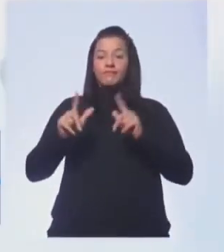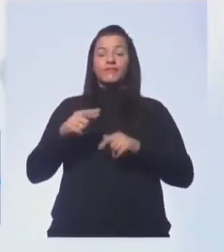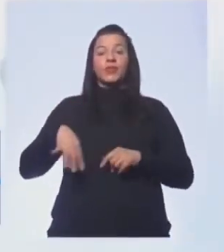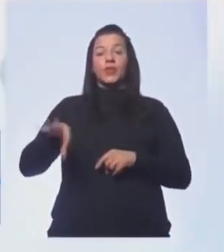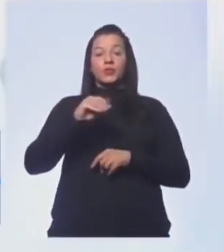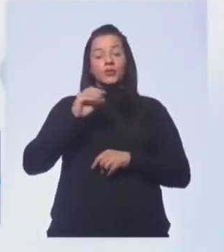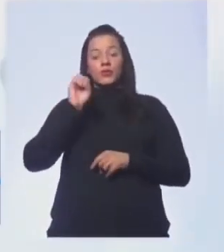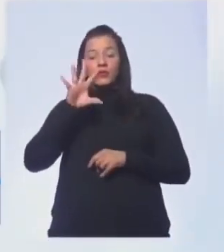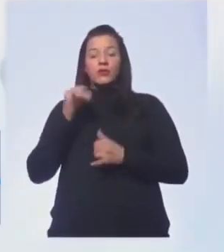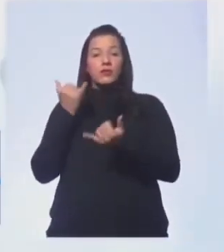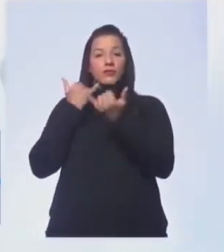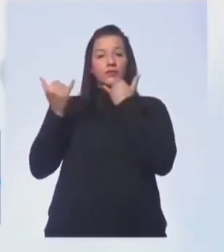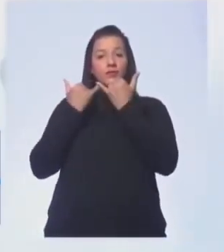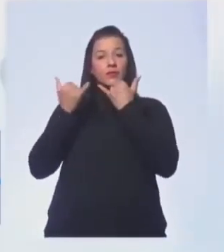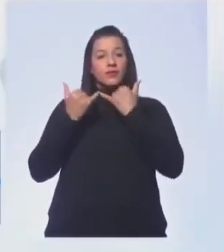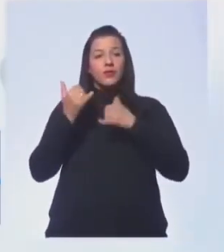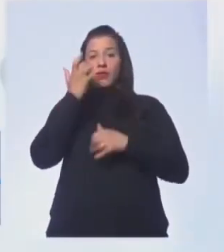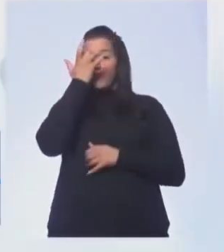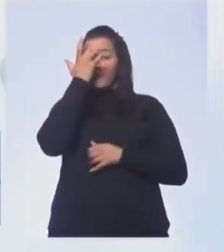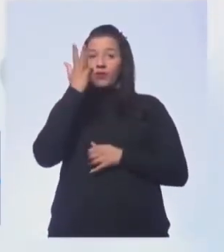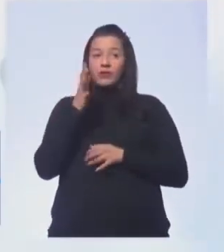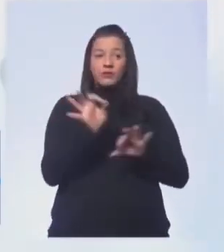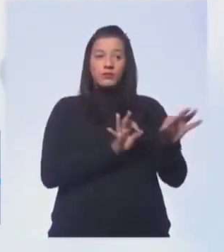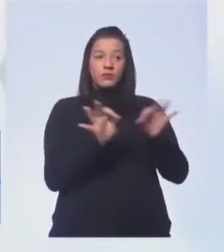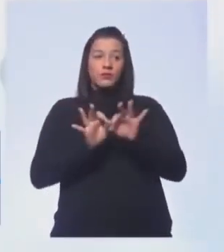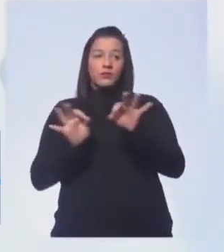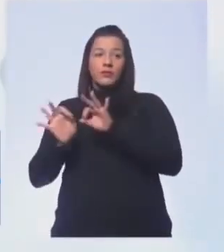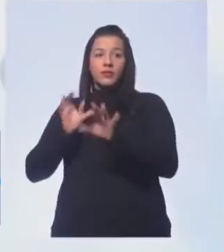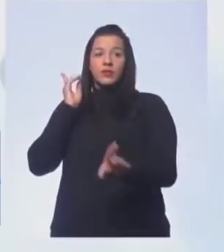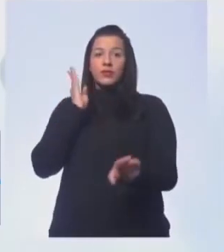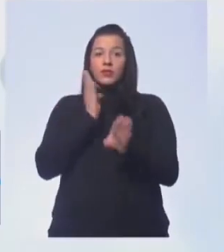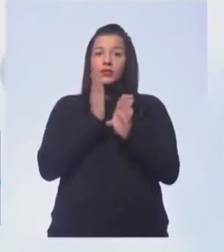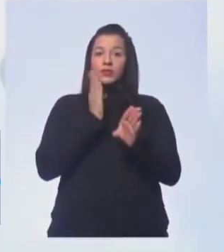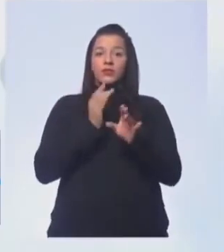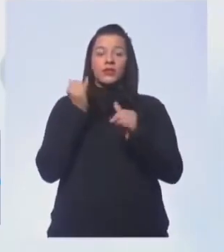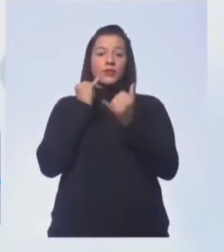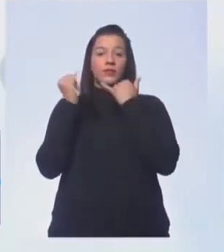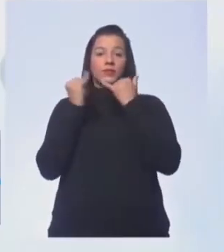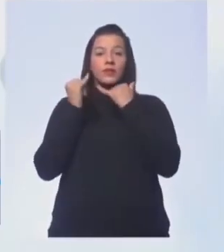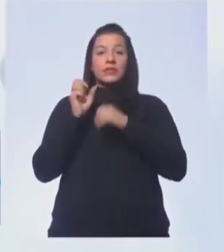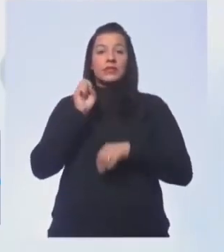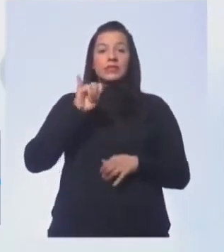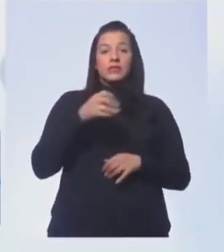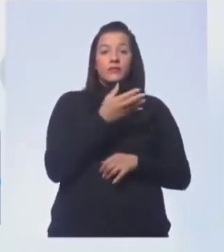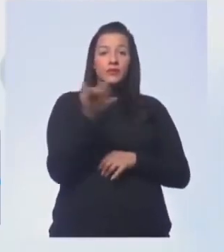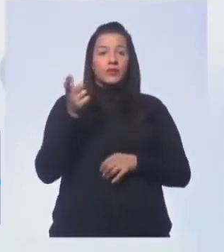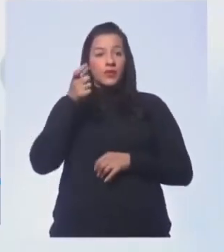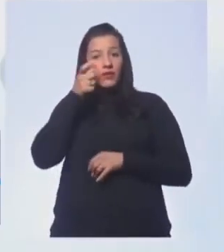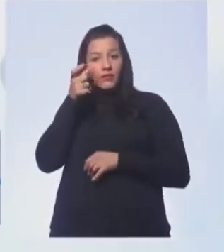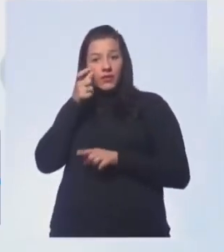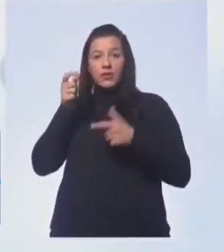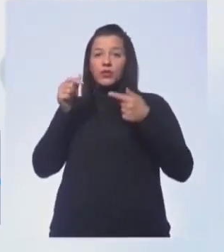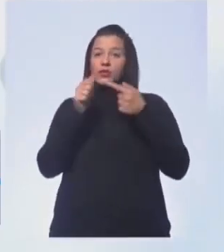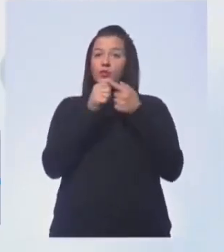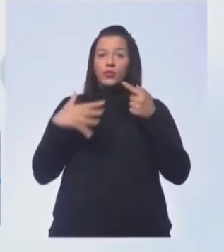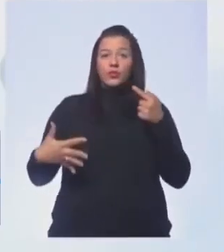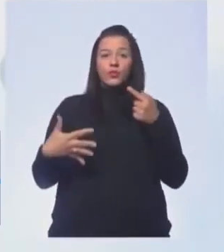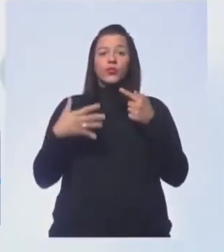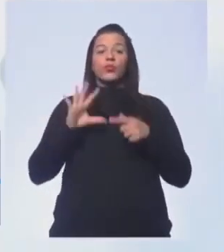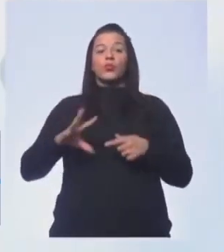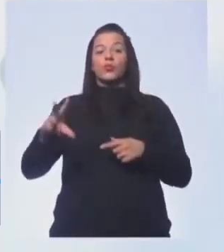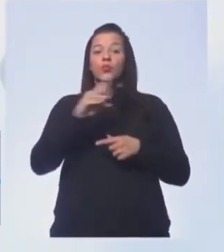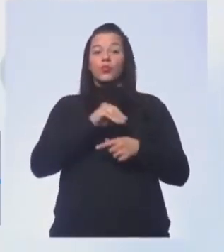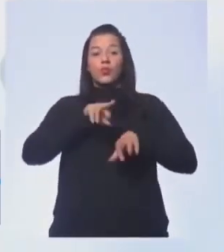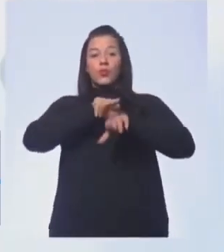buscar informação. E isso eu achei fácil, né? Eu fui preparar a aula, já achei a informação. Então, quer dizer, a pessoa verificou lá no Google mesmo,